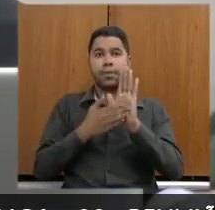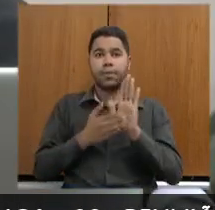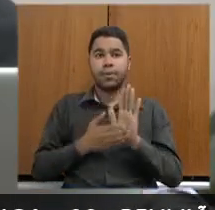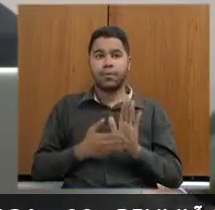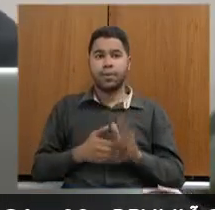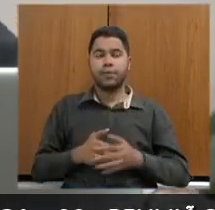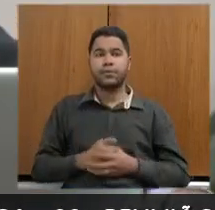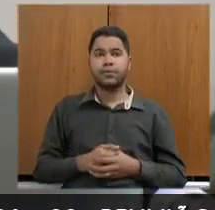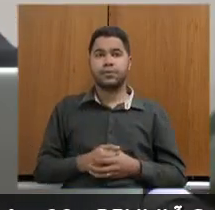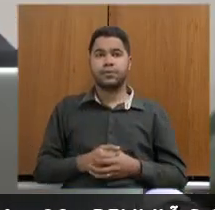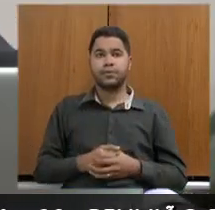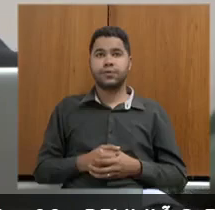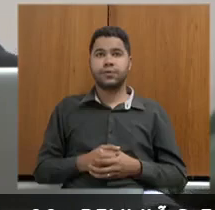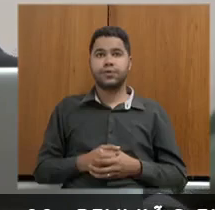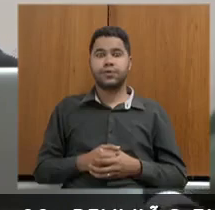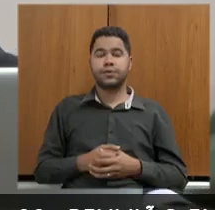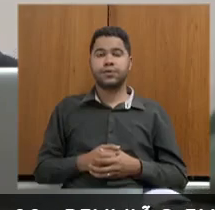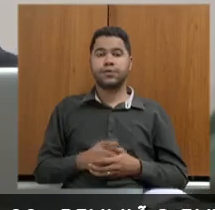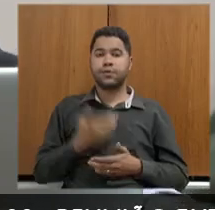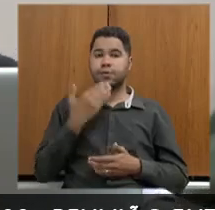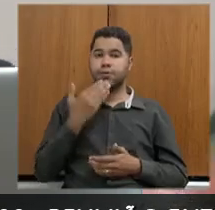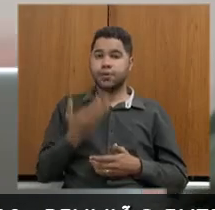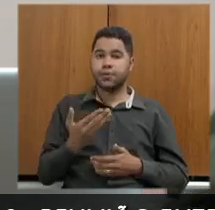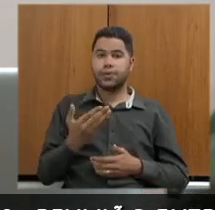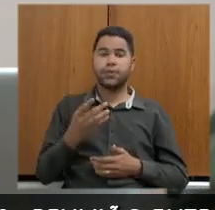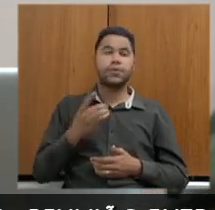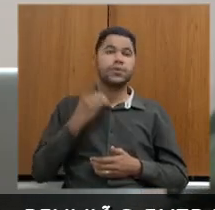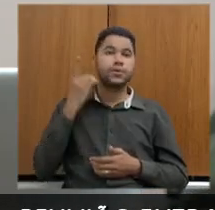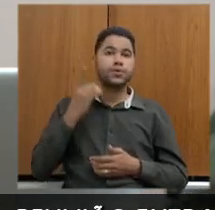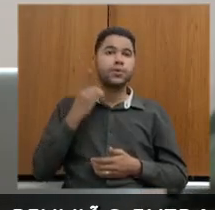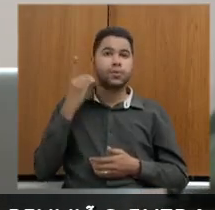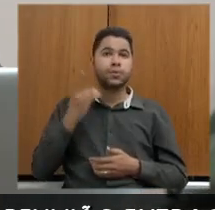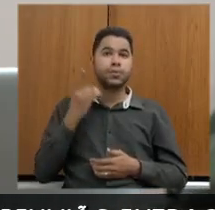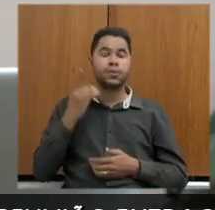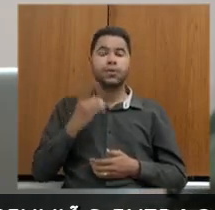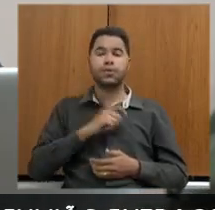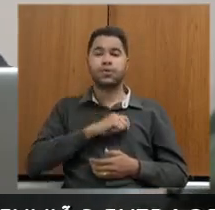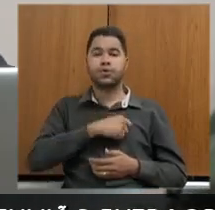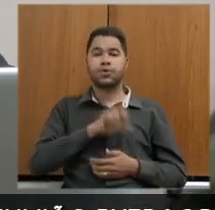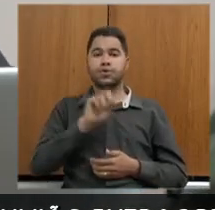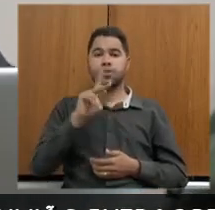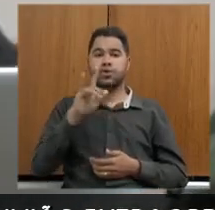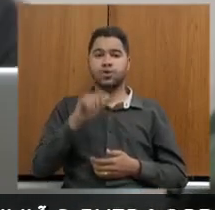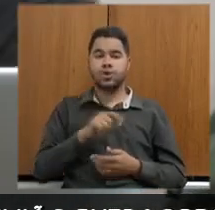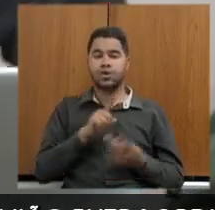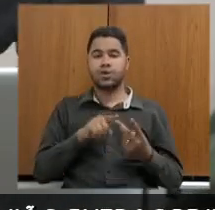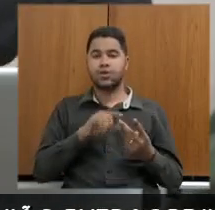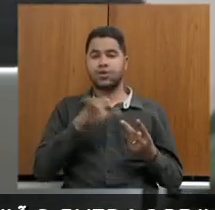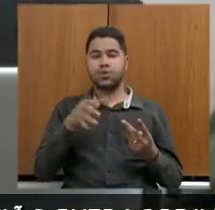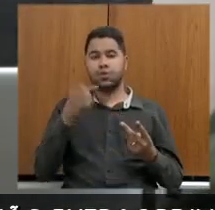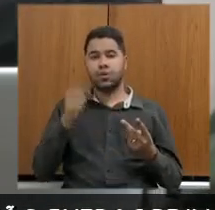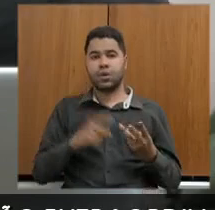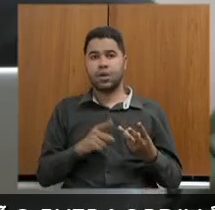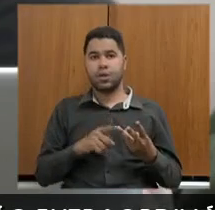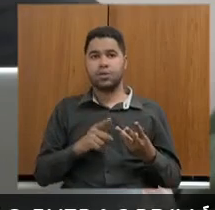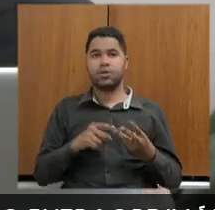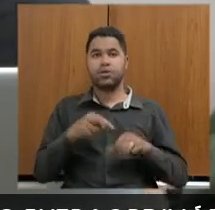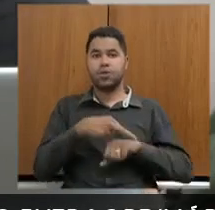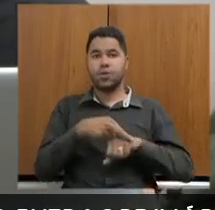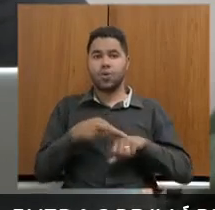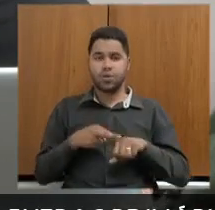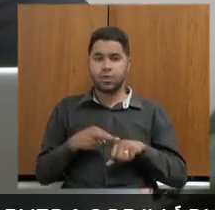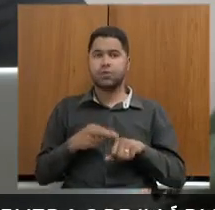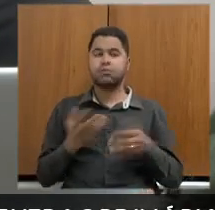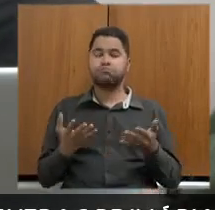comissão sobre a mesa requerimento dos deputados delegada Sheila sargento Rodrigues o leite o recado que subscreve requer